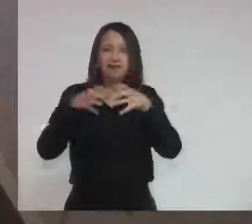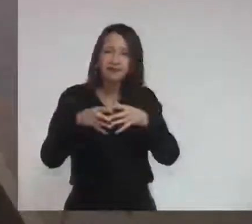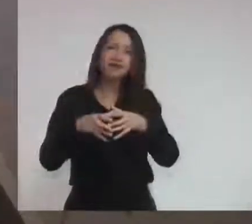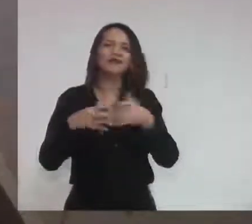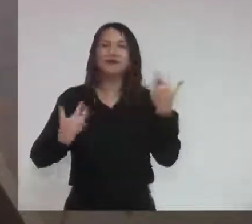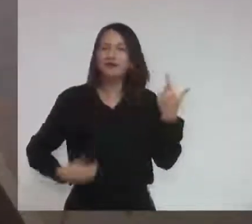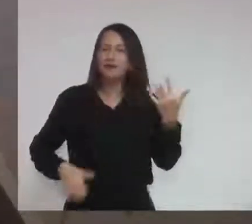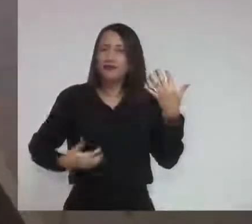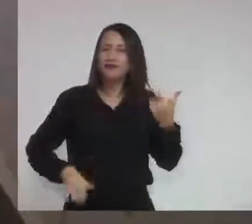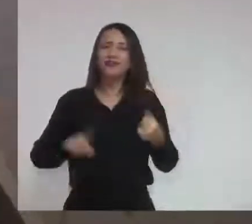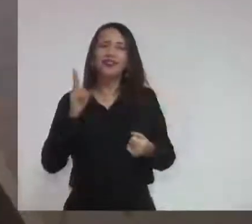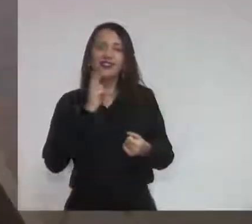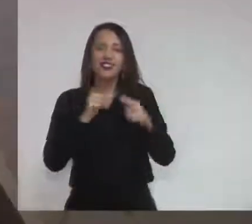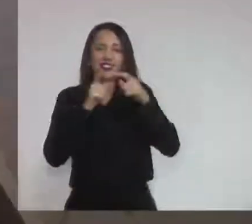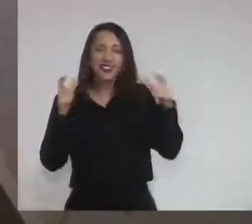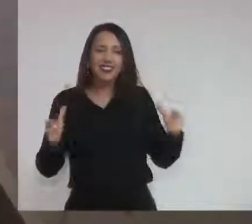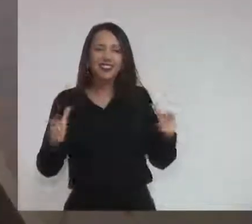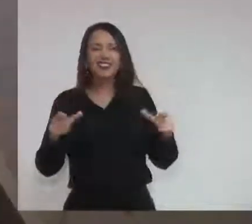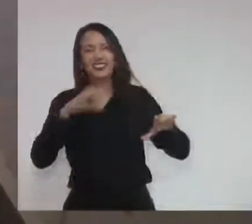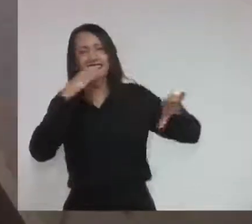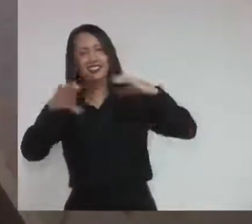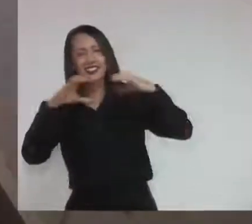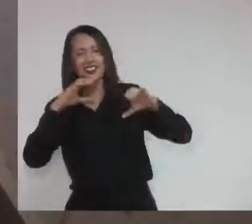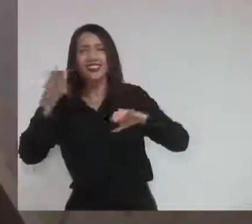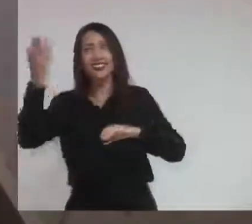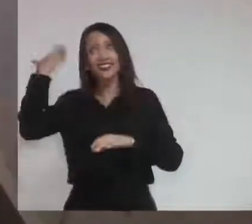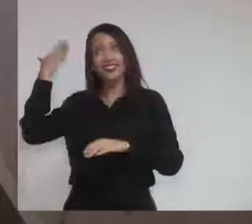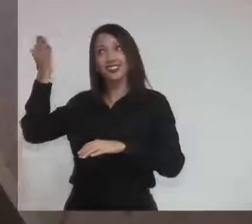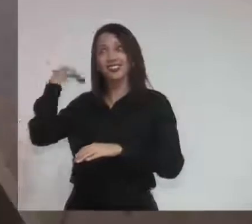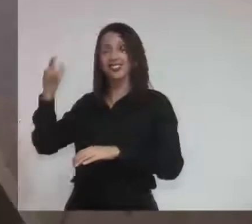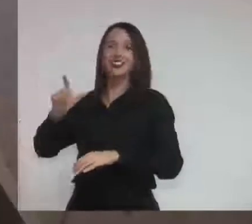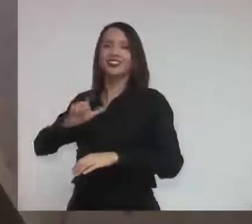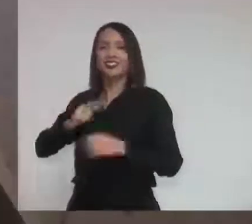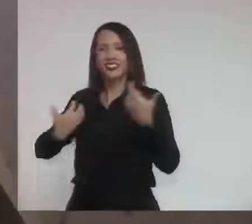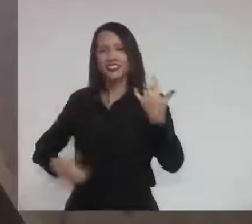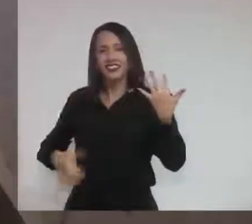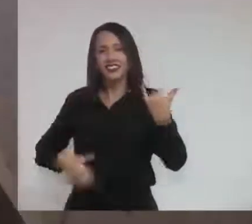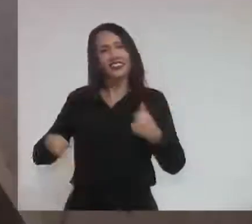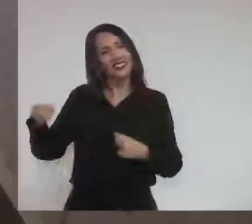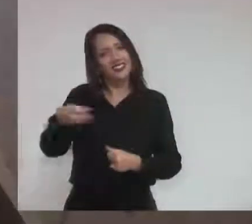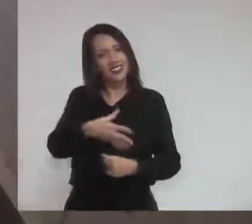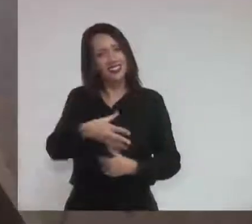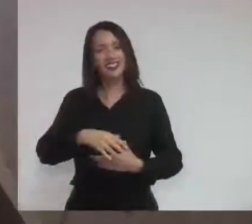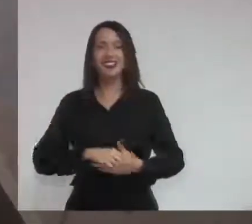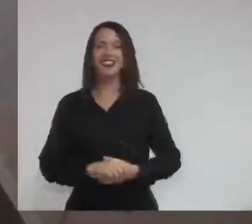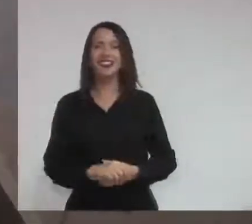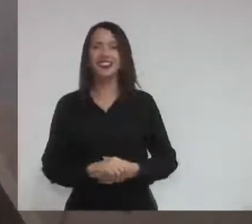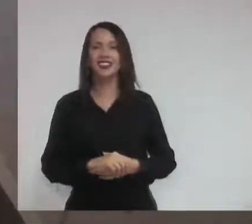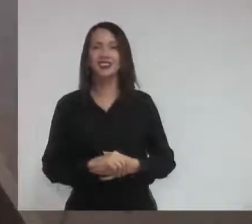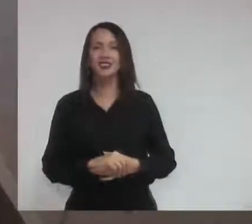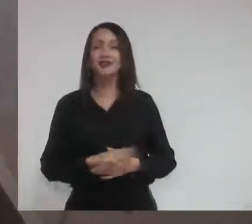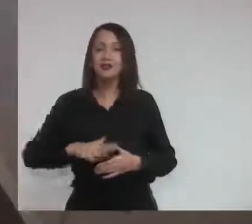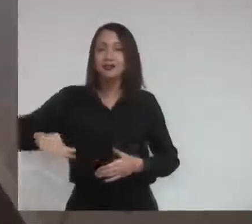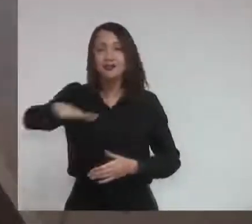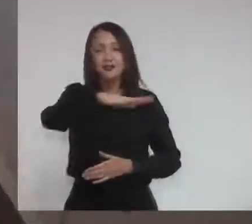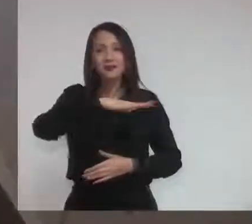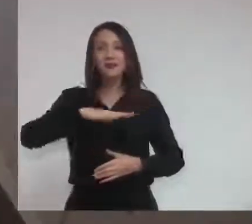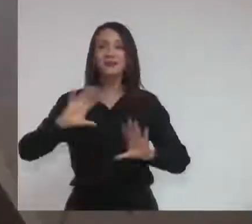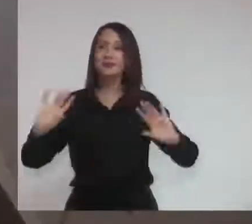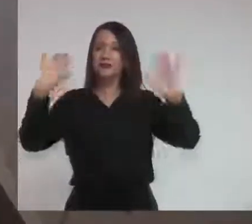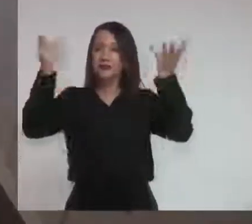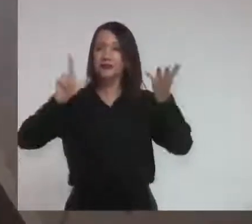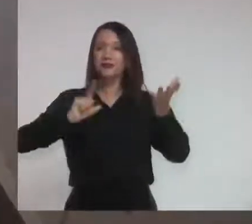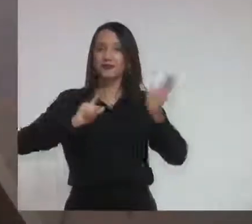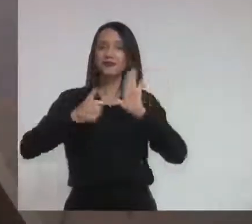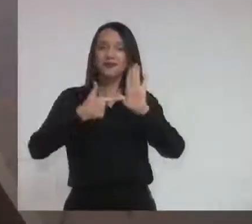Vinhedo, aí já cantando sertanejo tanto tradicional como sertanejo atual. E dentro disso ainda também, como uma forma